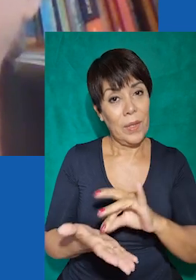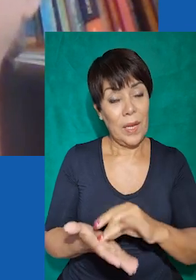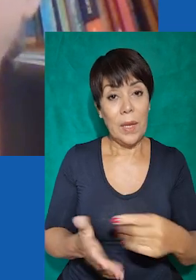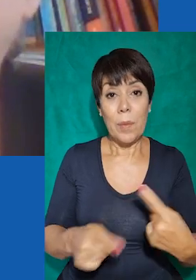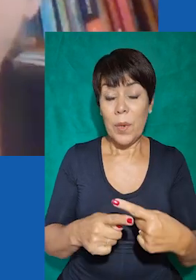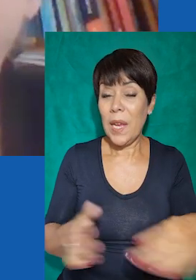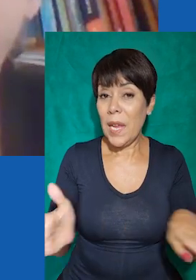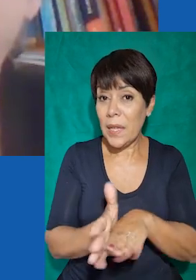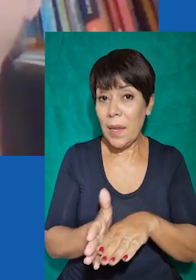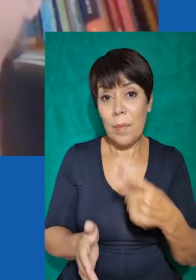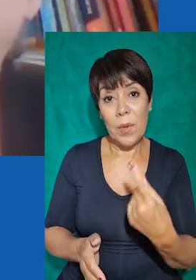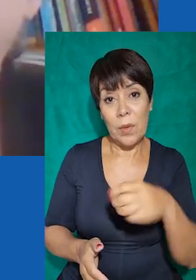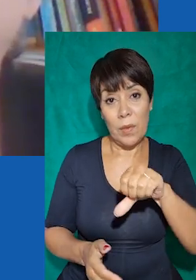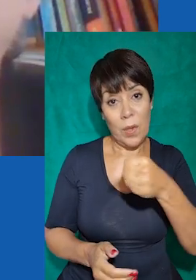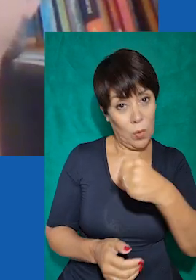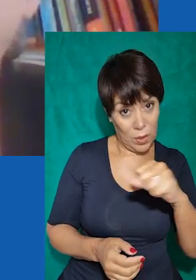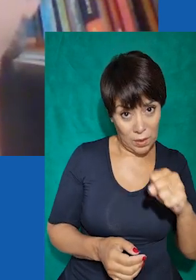até